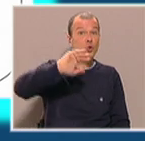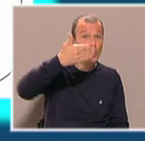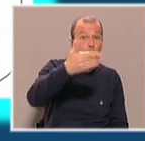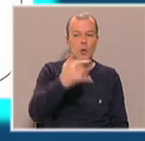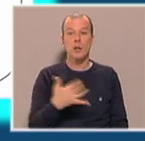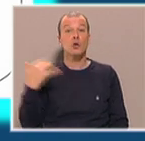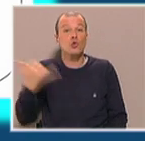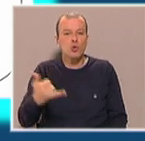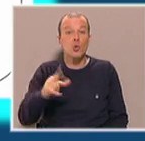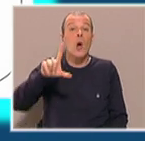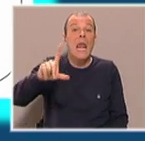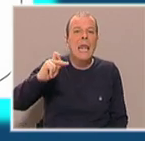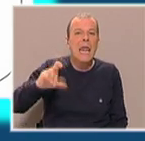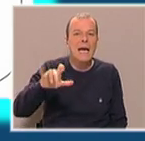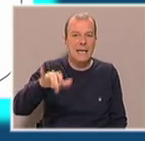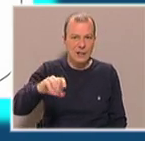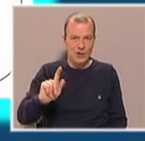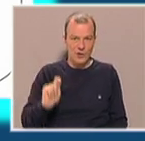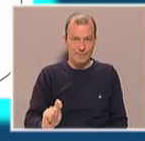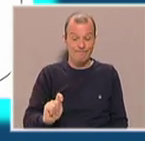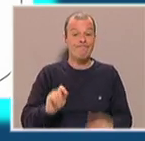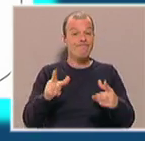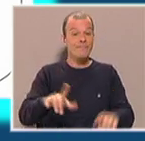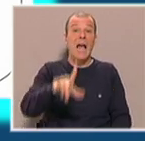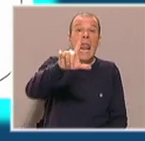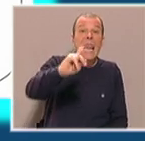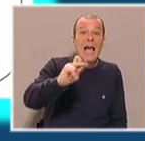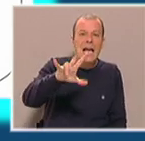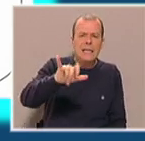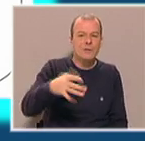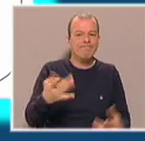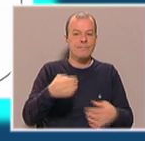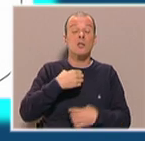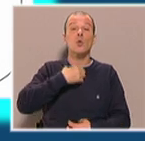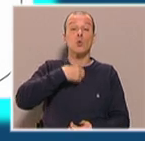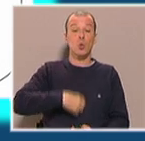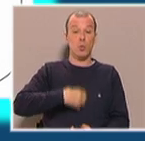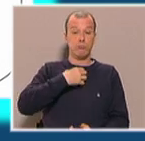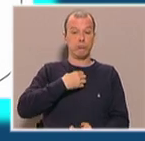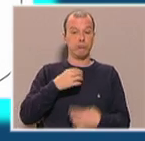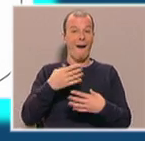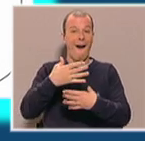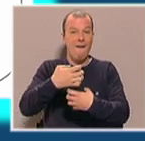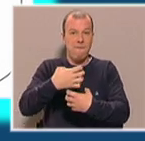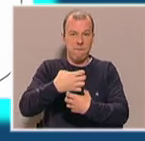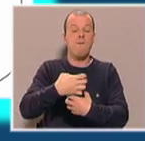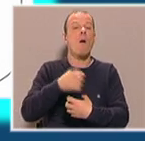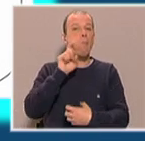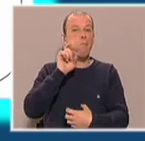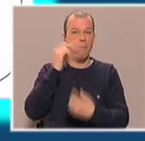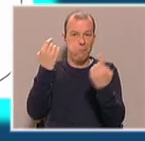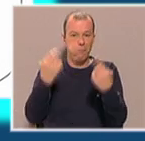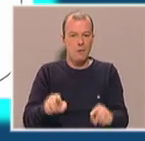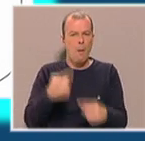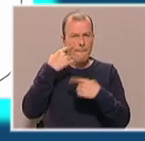tá? A laringe, então um tubo revestido por cartilagem, está ali na imagem, a